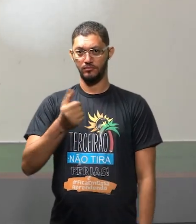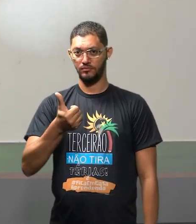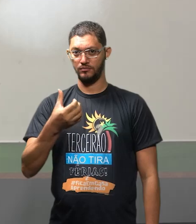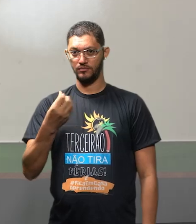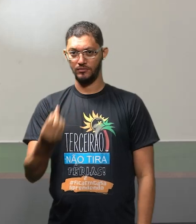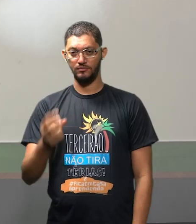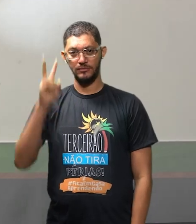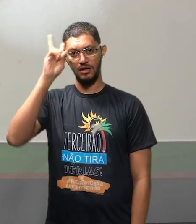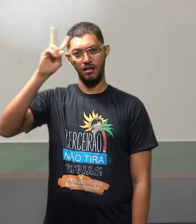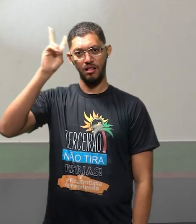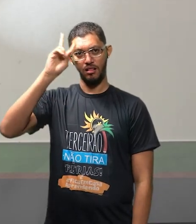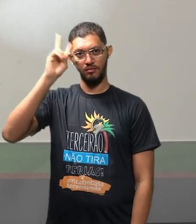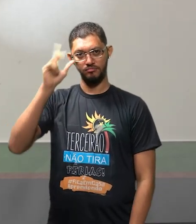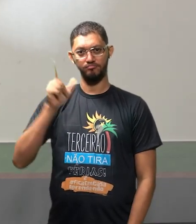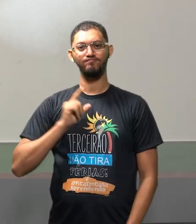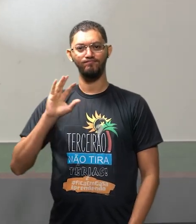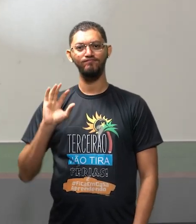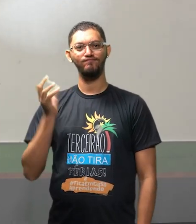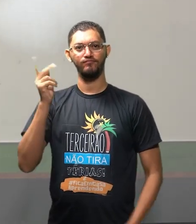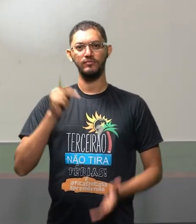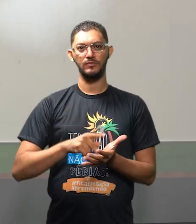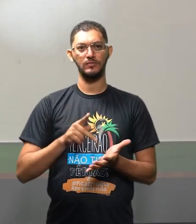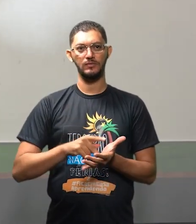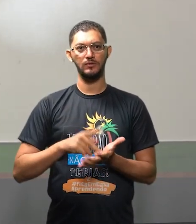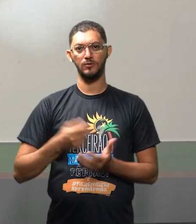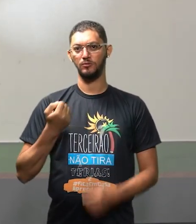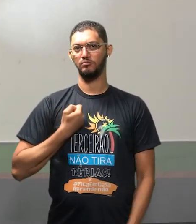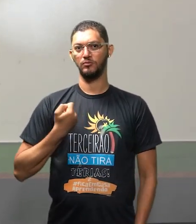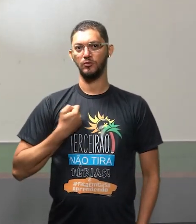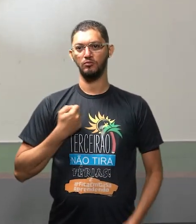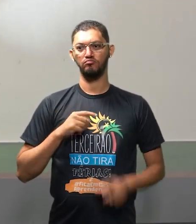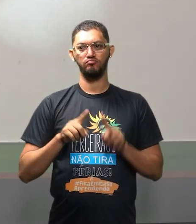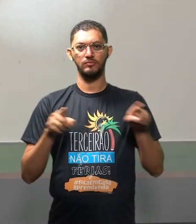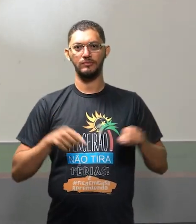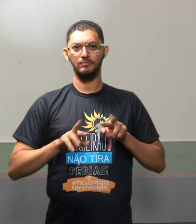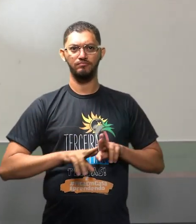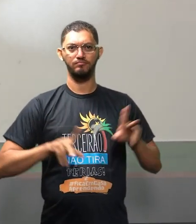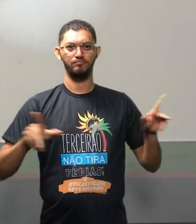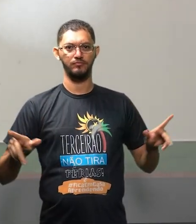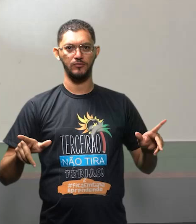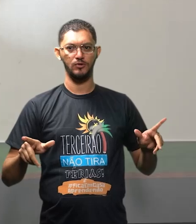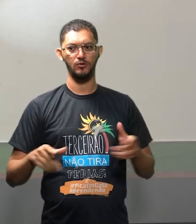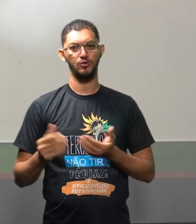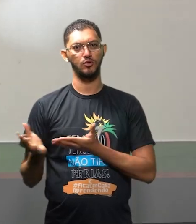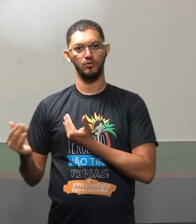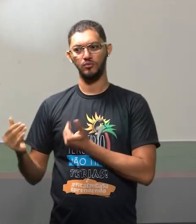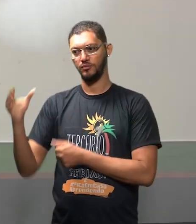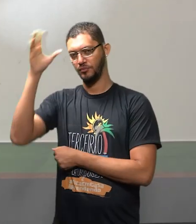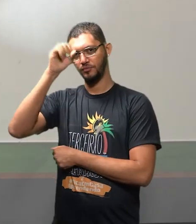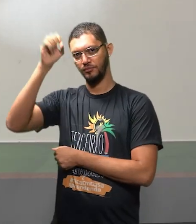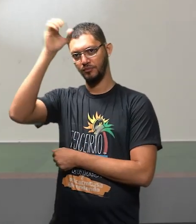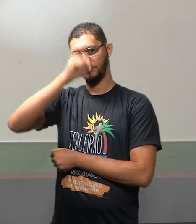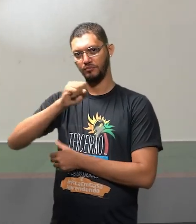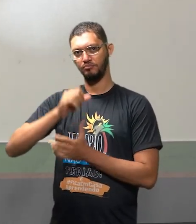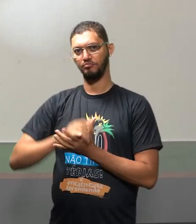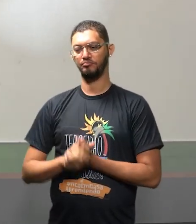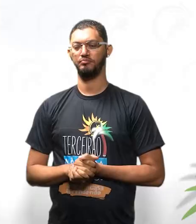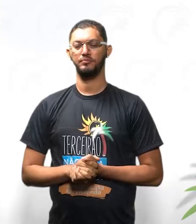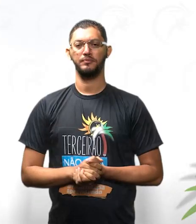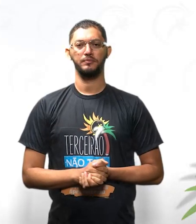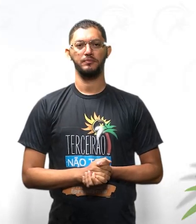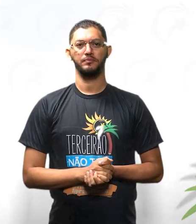esses casos, né, que a gente citou, mas nesse caso aí desse número não estão enquadrados na condição de jovem aprendiz ou de condições insalubres,